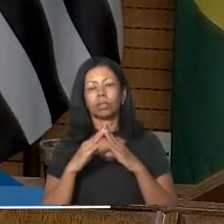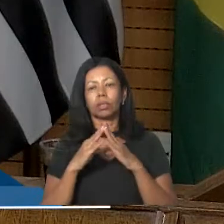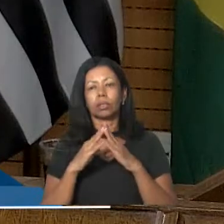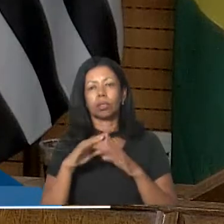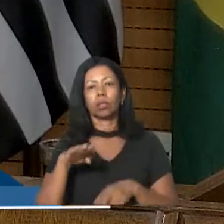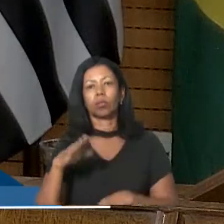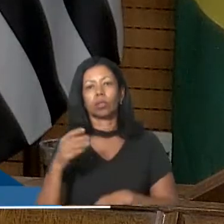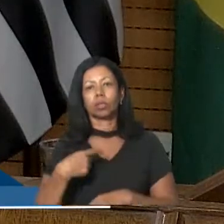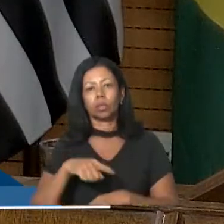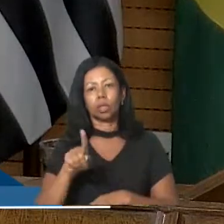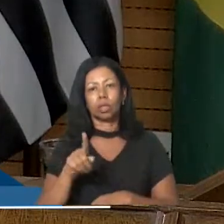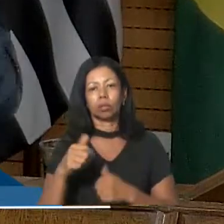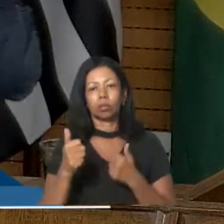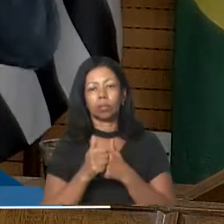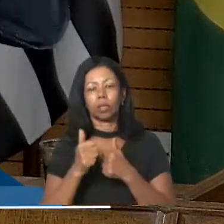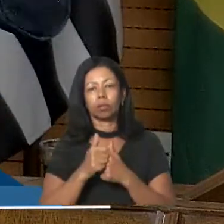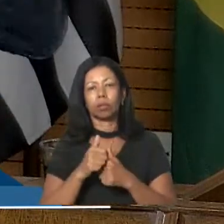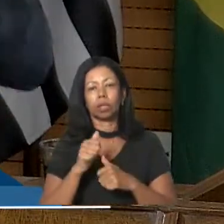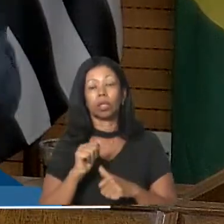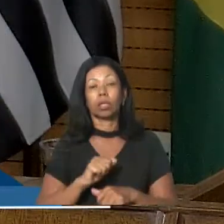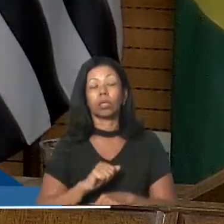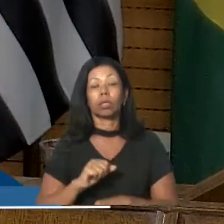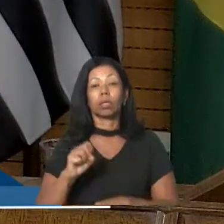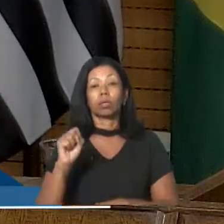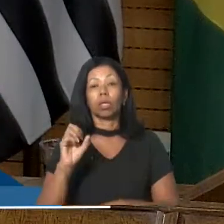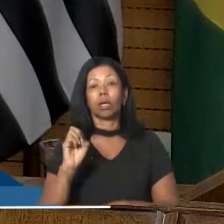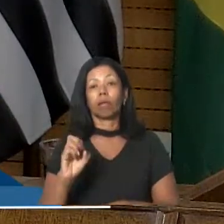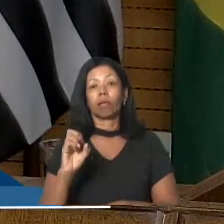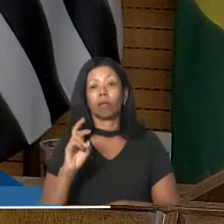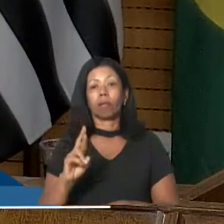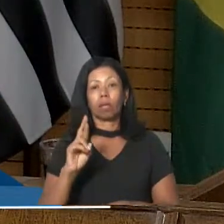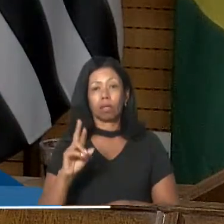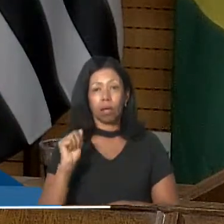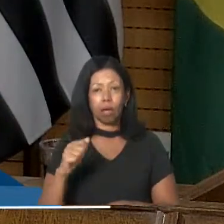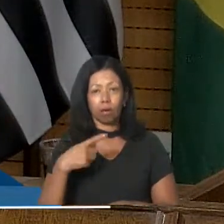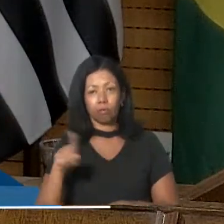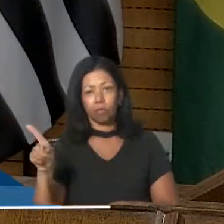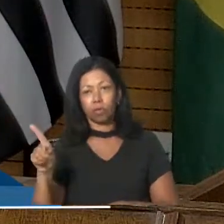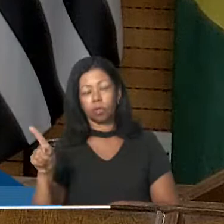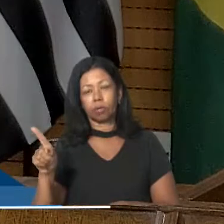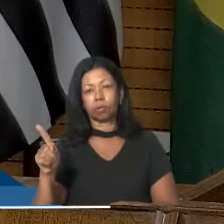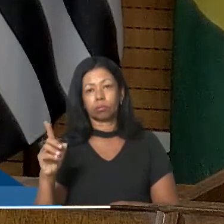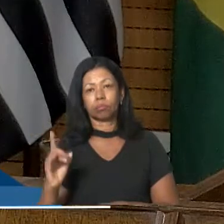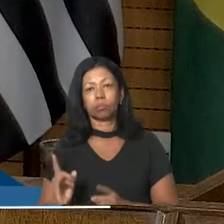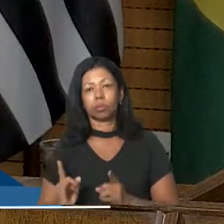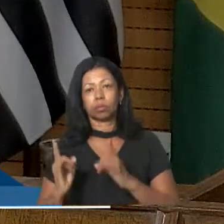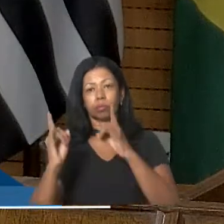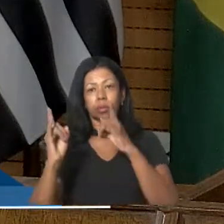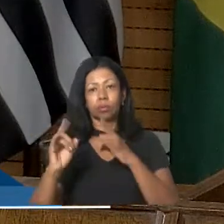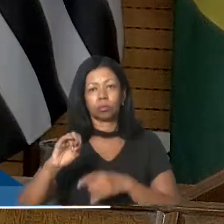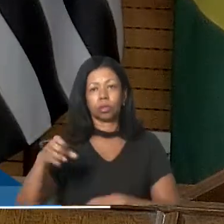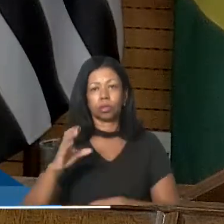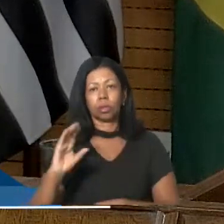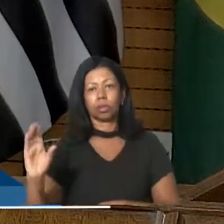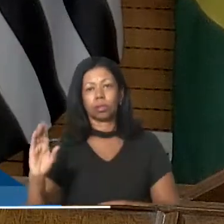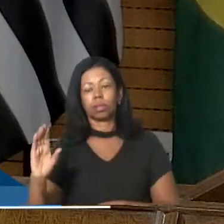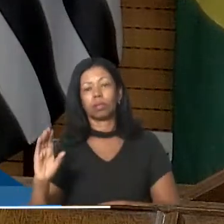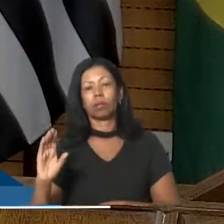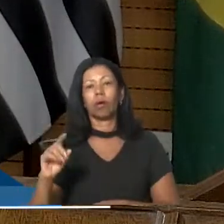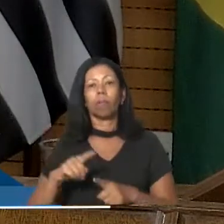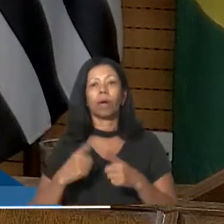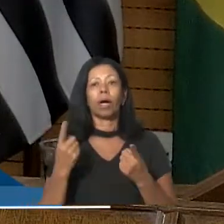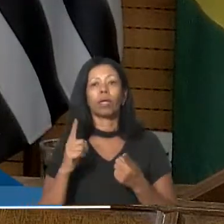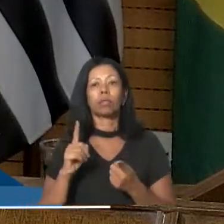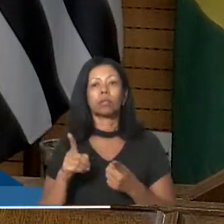quando saíram das encostas da serra e foram para o bairro do Jardim Casqueiro, um condomínio muito bem criado, só que não se falou os valores que